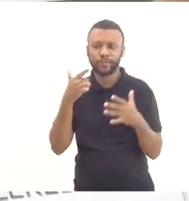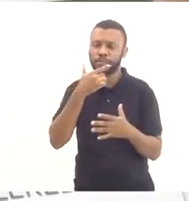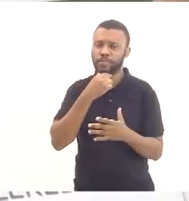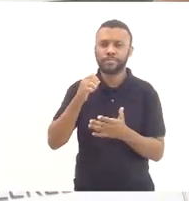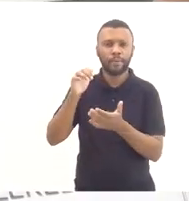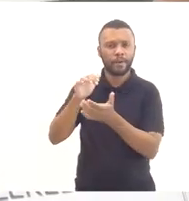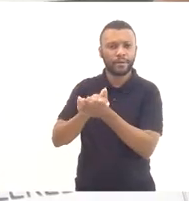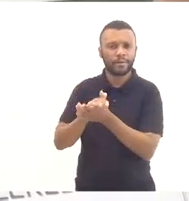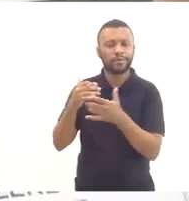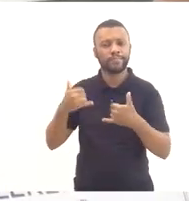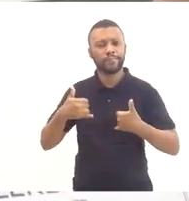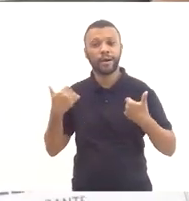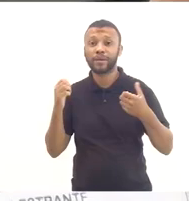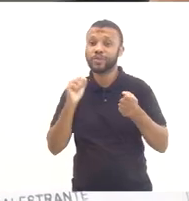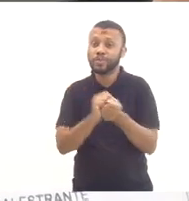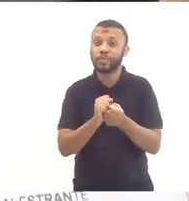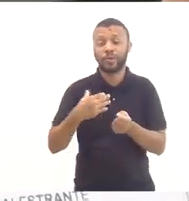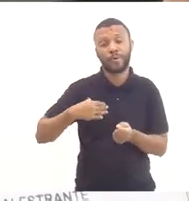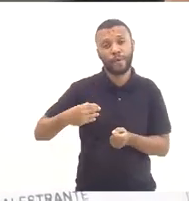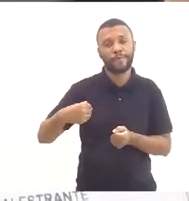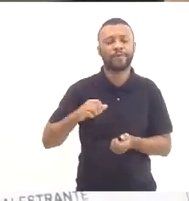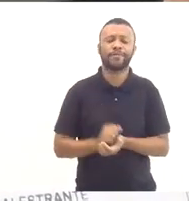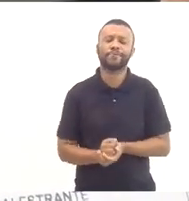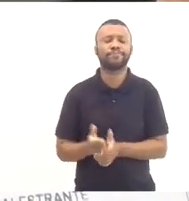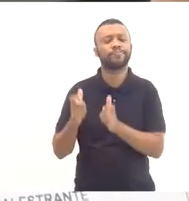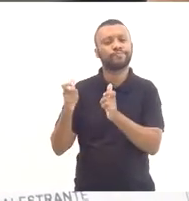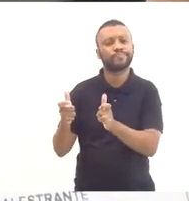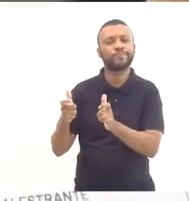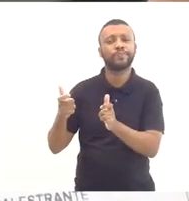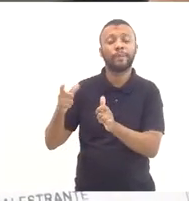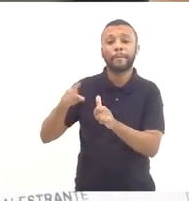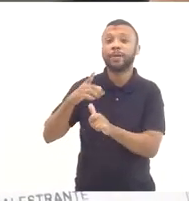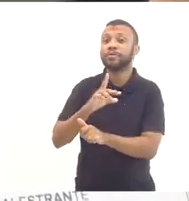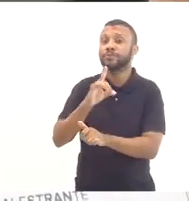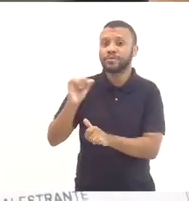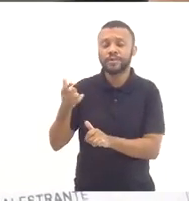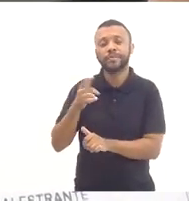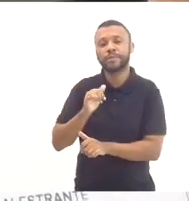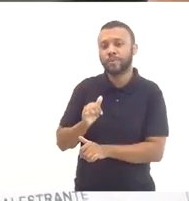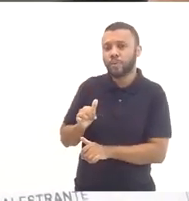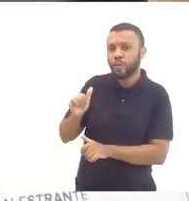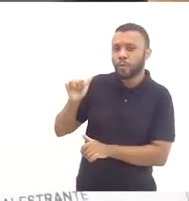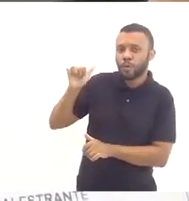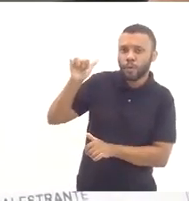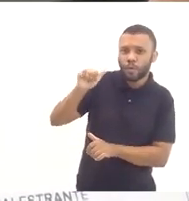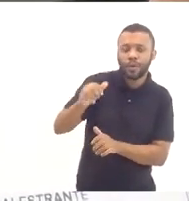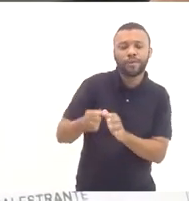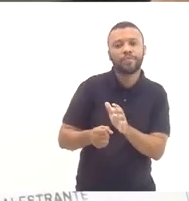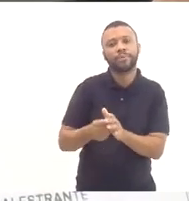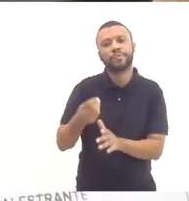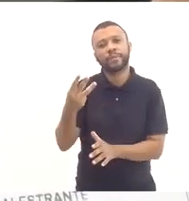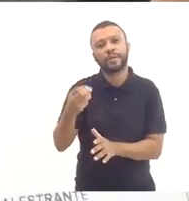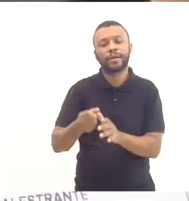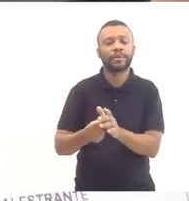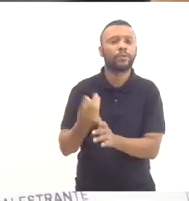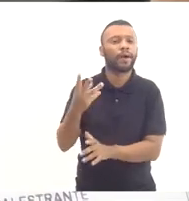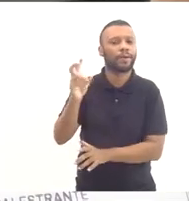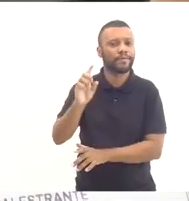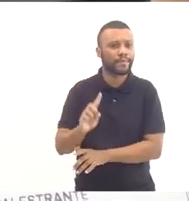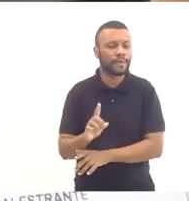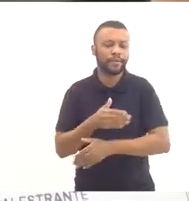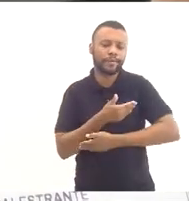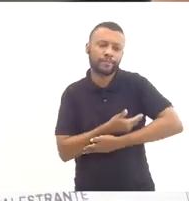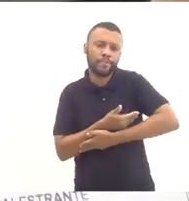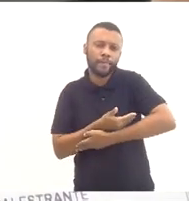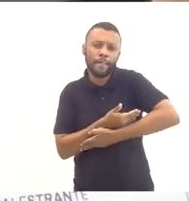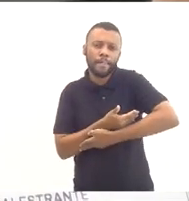meu marido eo meu filho de nada tô lá em Salvador logo no primeiro dia já tinha viajado com David três ou quatro vezes desde que ele nasceu e